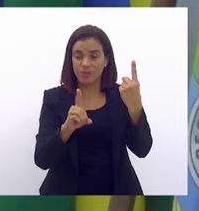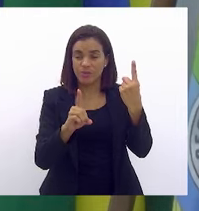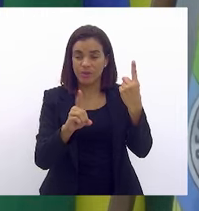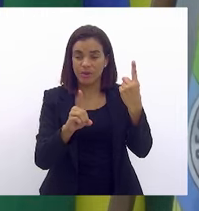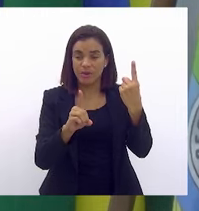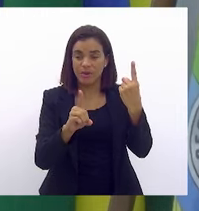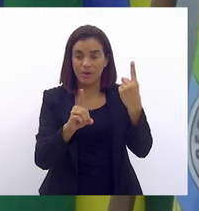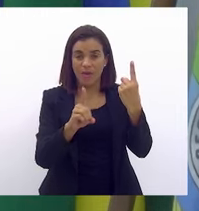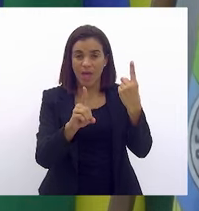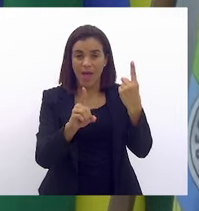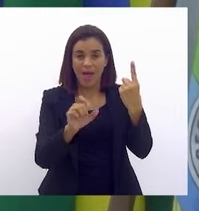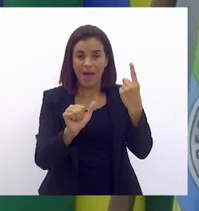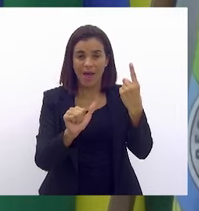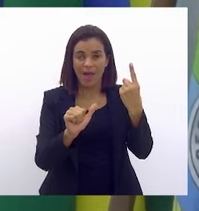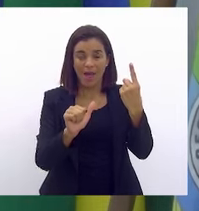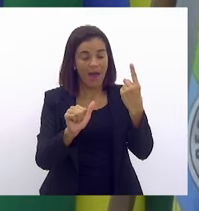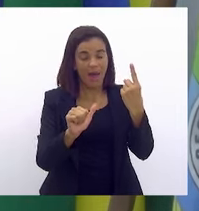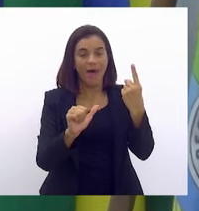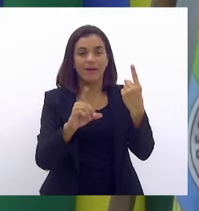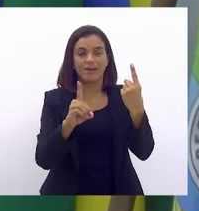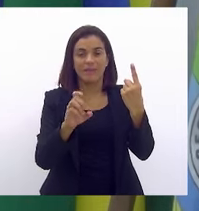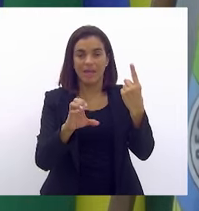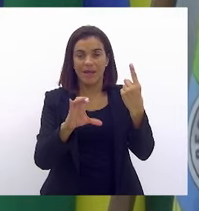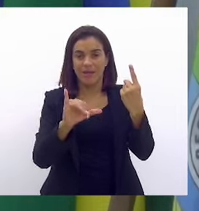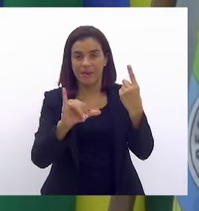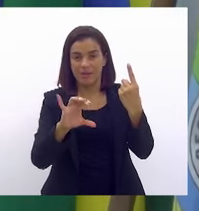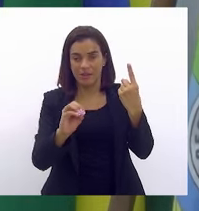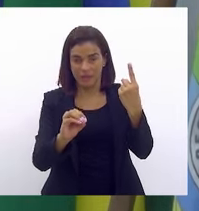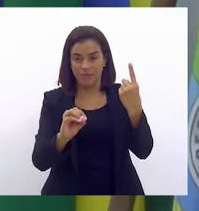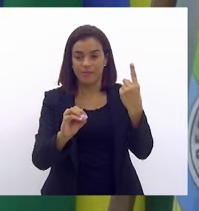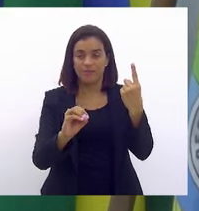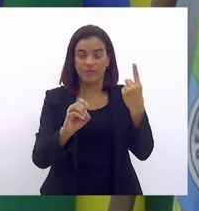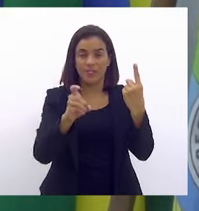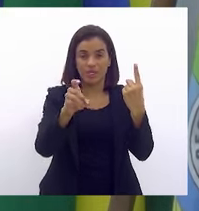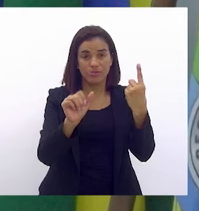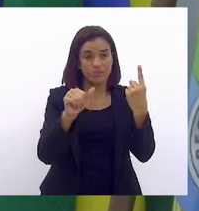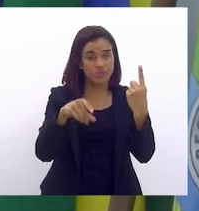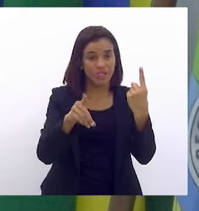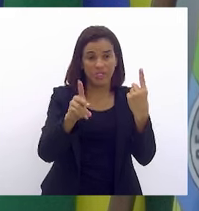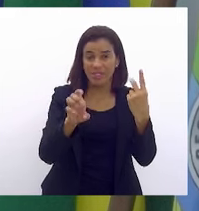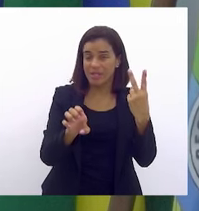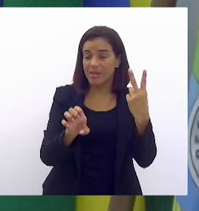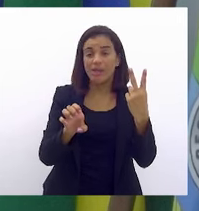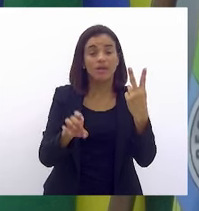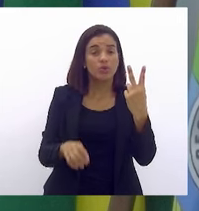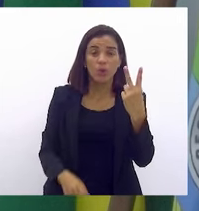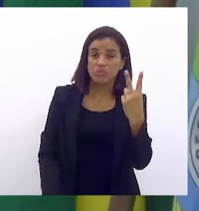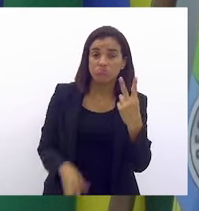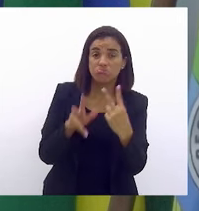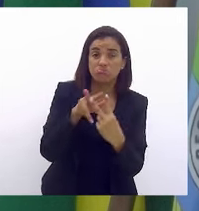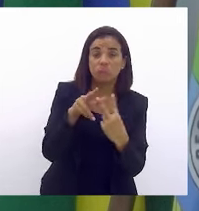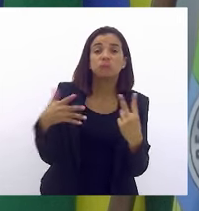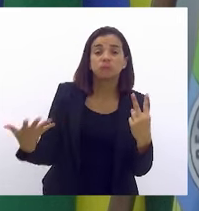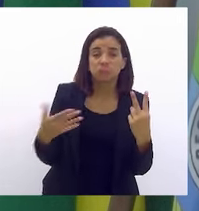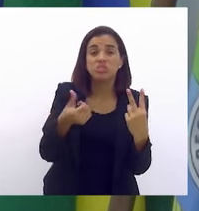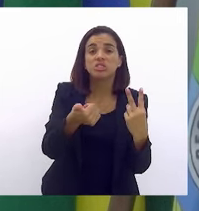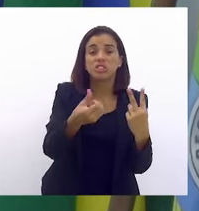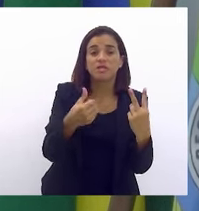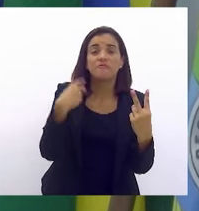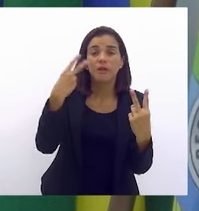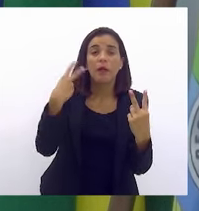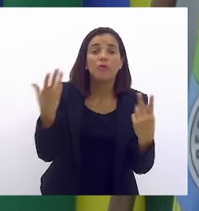aqui o Xande, aqui, que eu não conhecia só por nome, e cadê os outros 16 vereadores? Então, a sociedade tem que